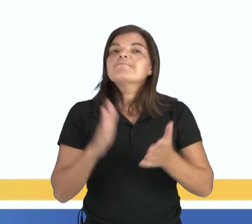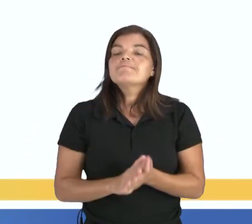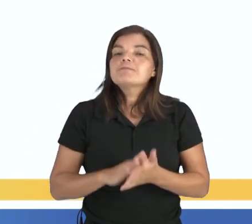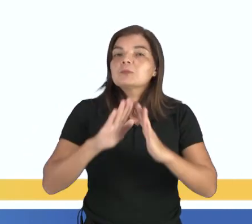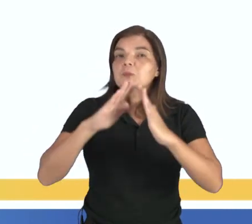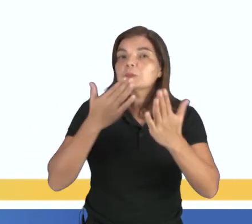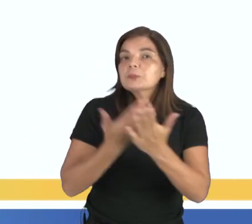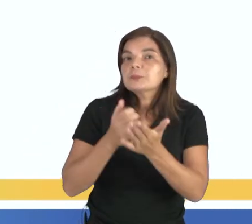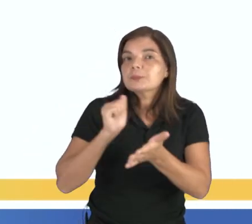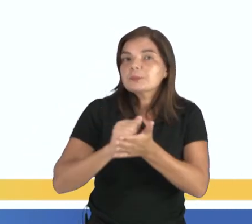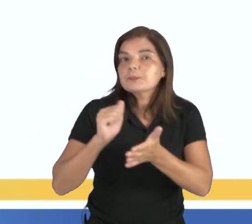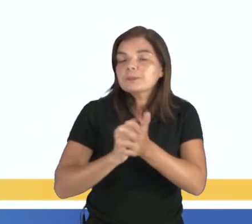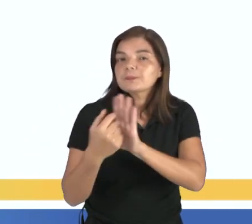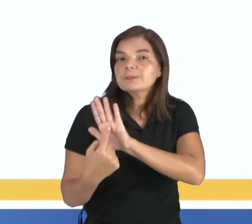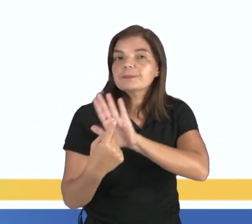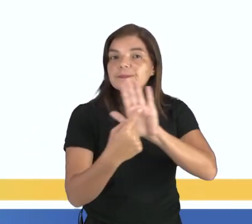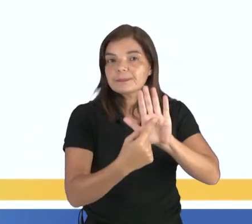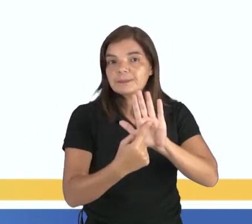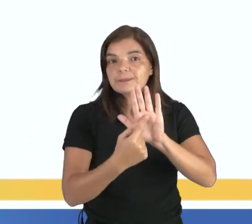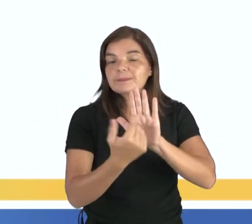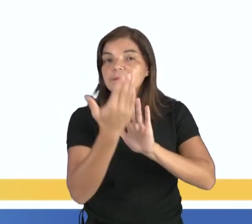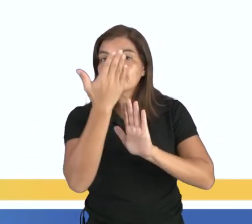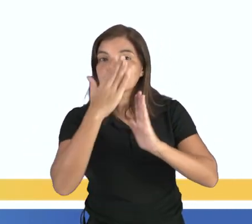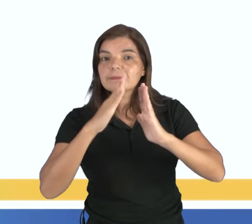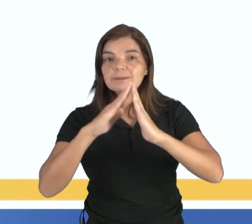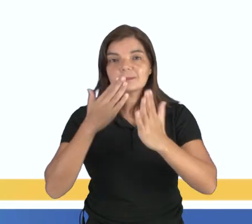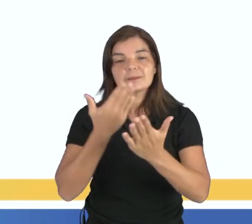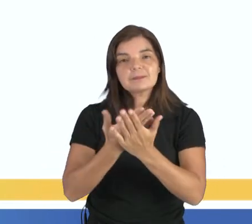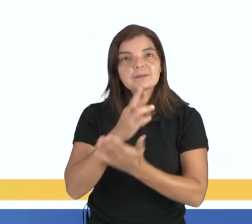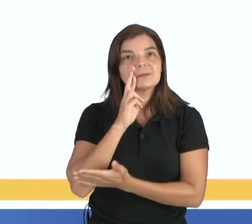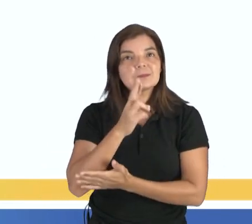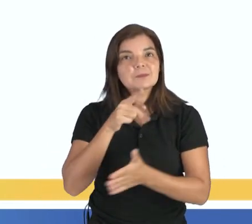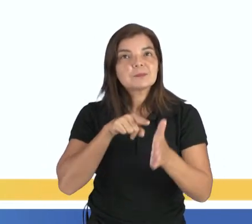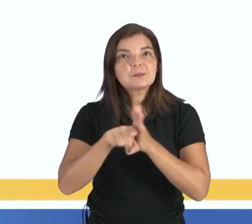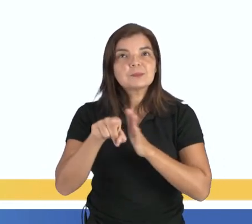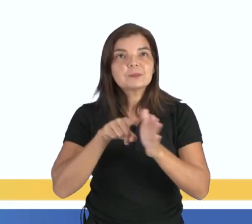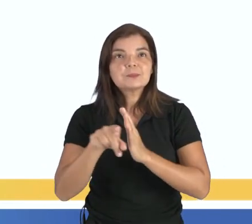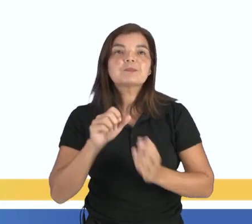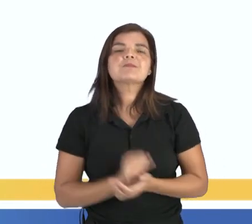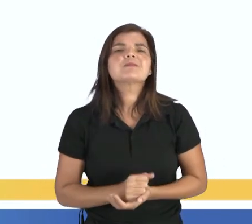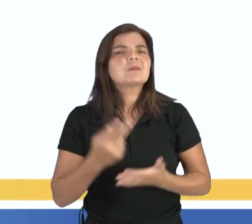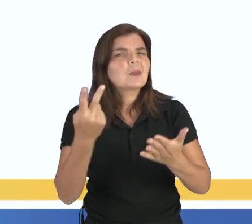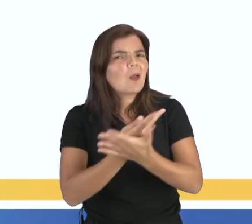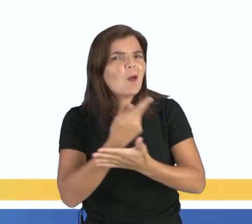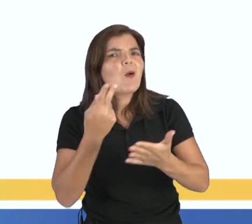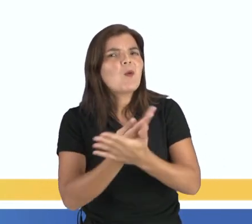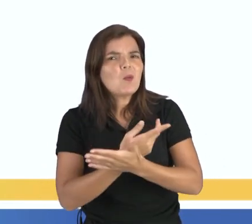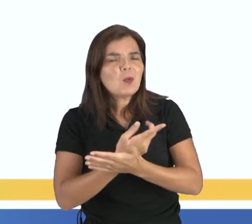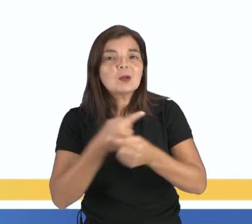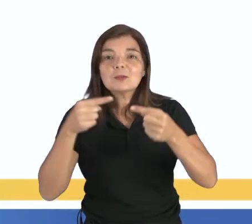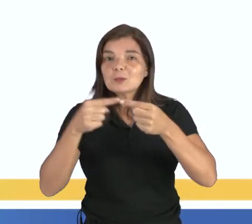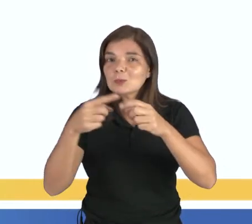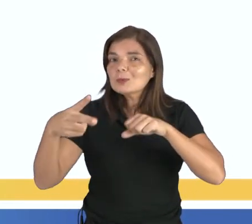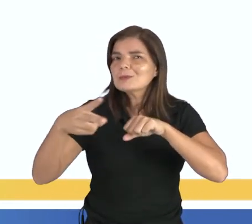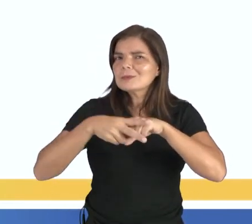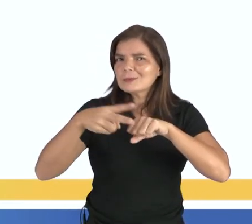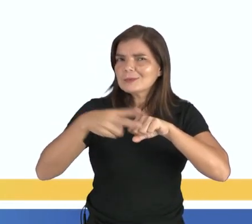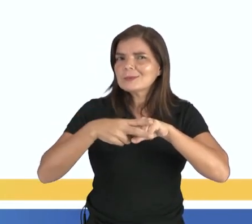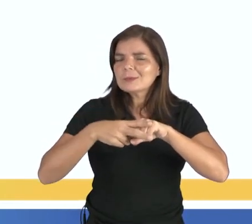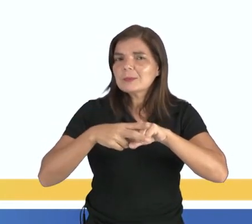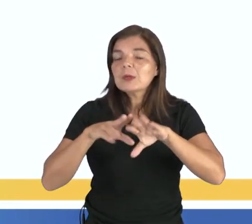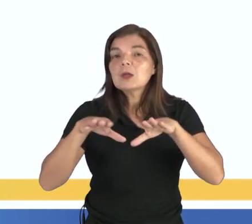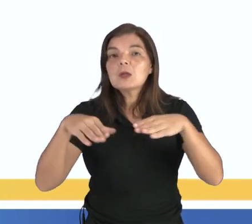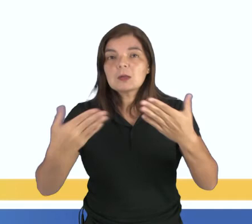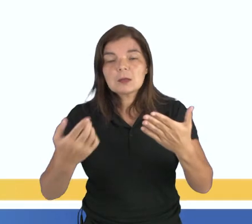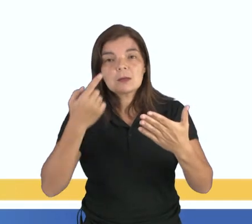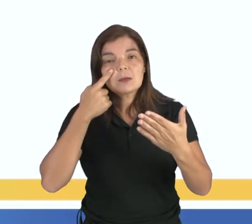escola produziu para expor em frente ao colégio, depois responda a questão. Há um erro de concordância verbal aqui, pessoal,